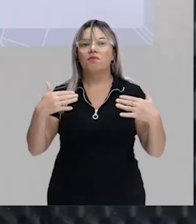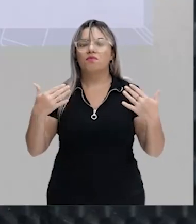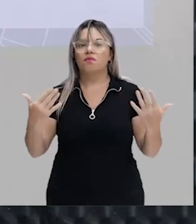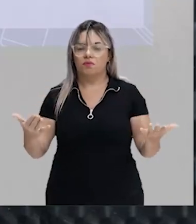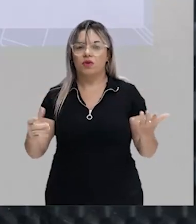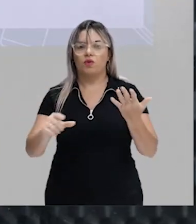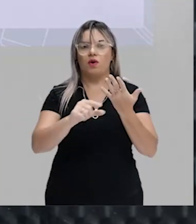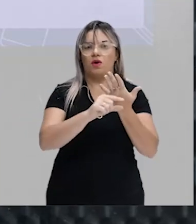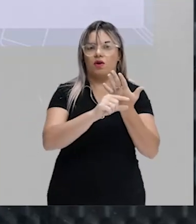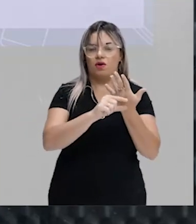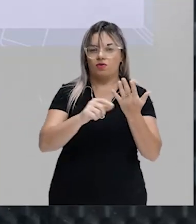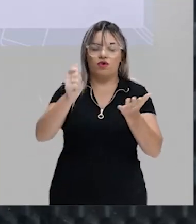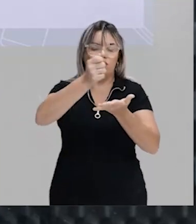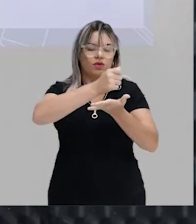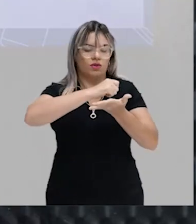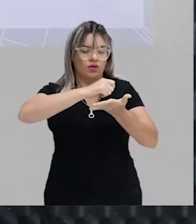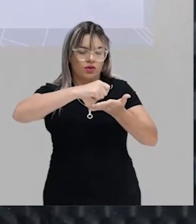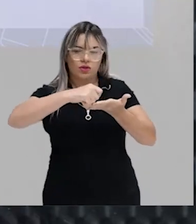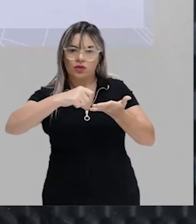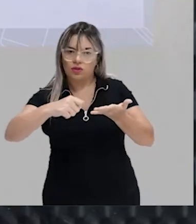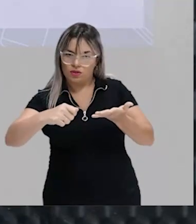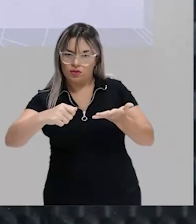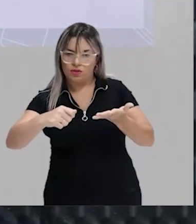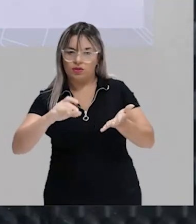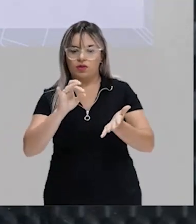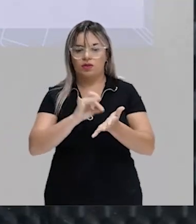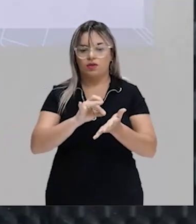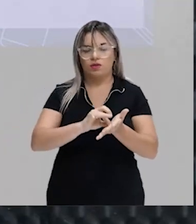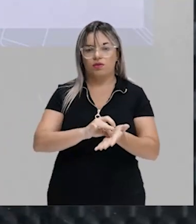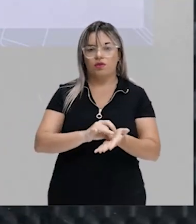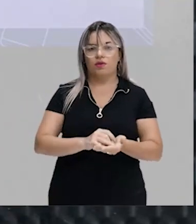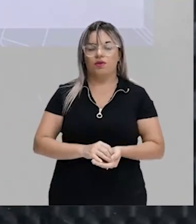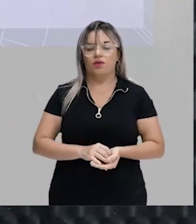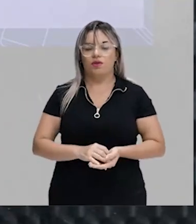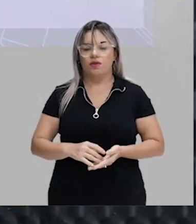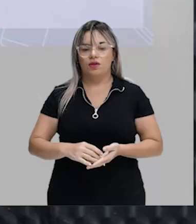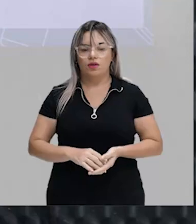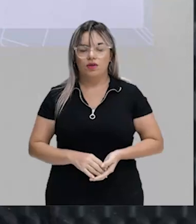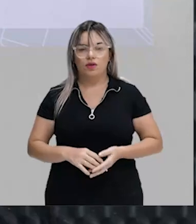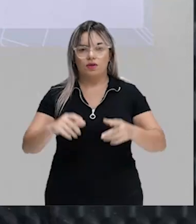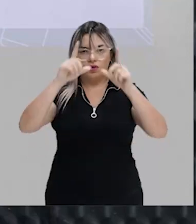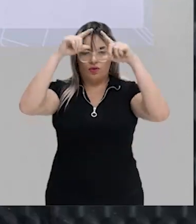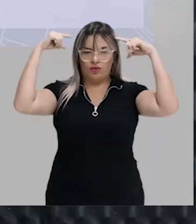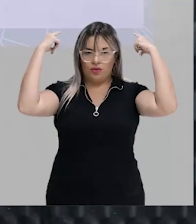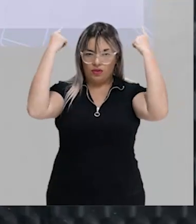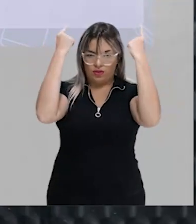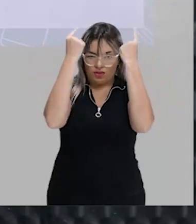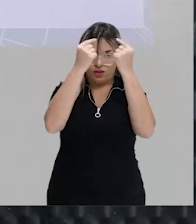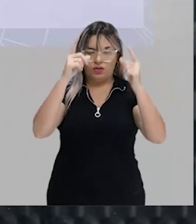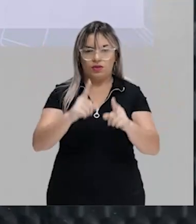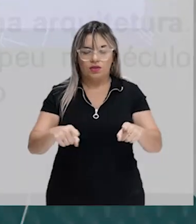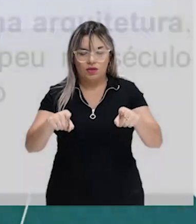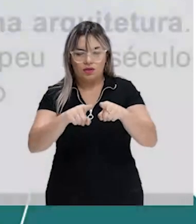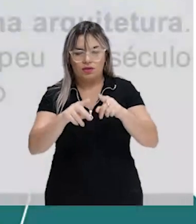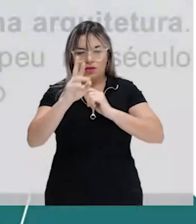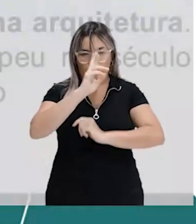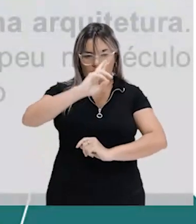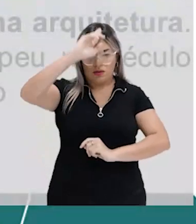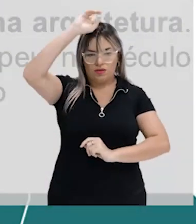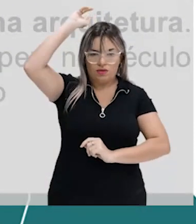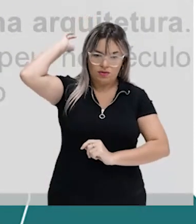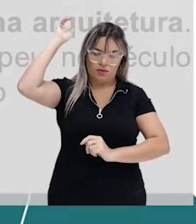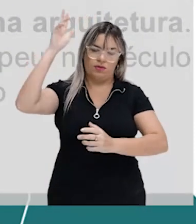especialista nisso? Na verdade, os especialistas eram os gregos e os romanos. Aqui a